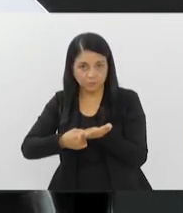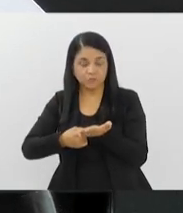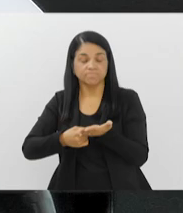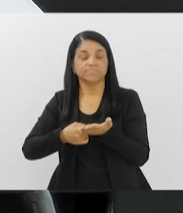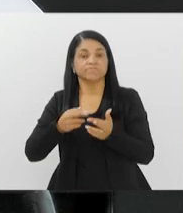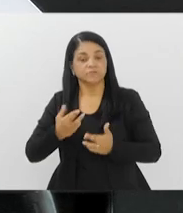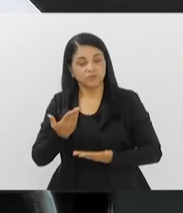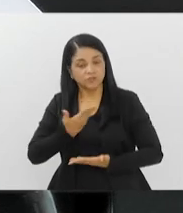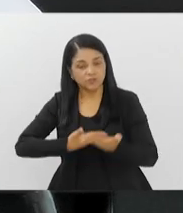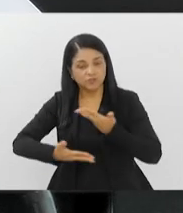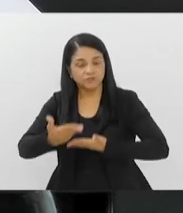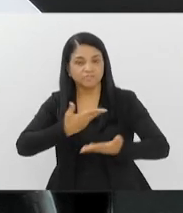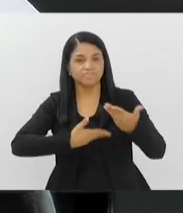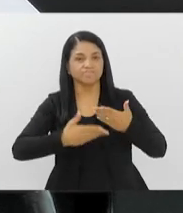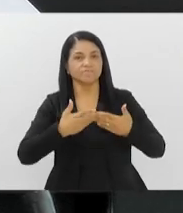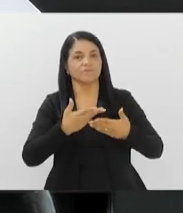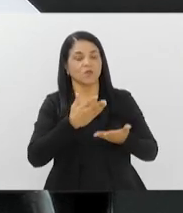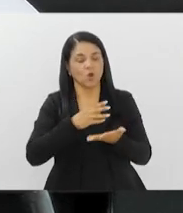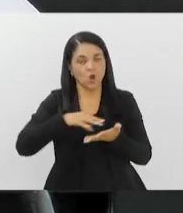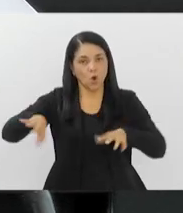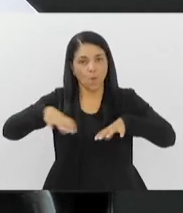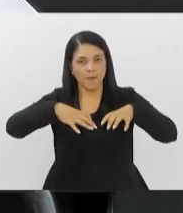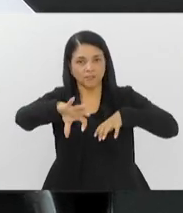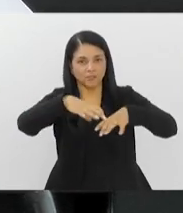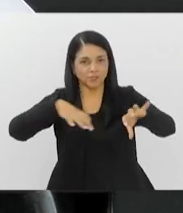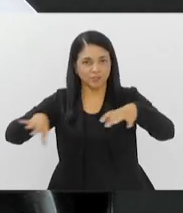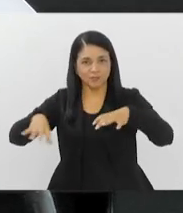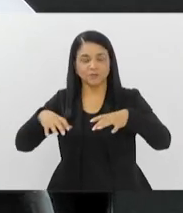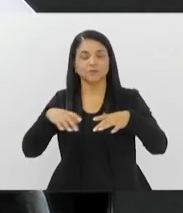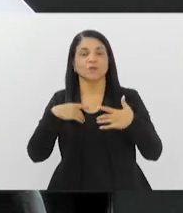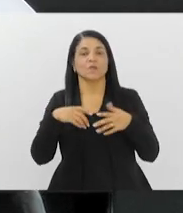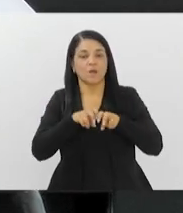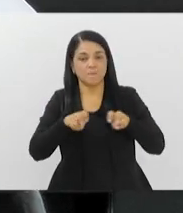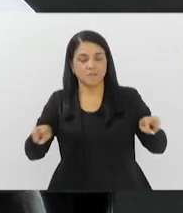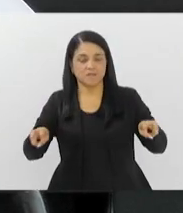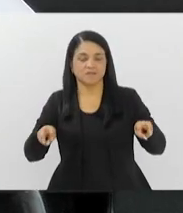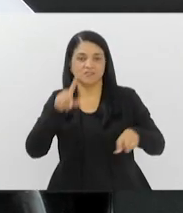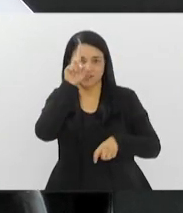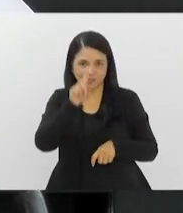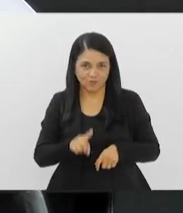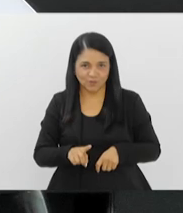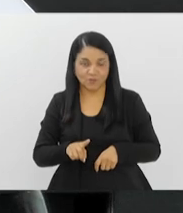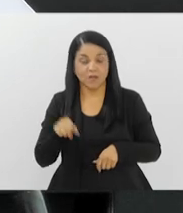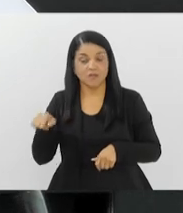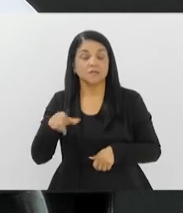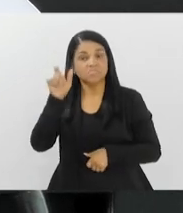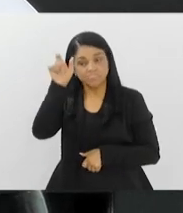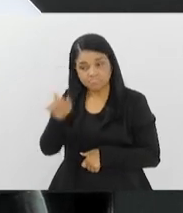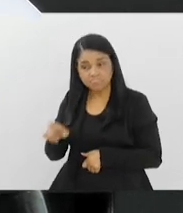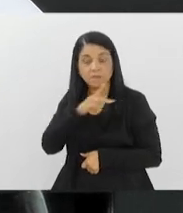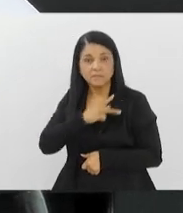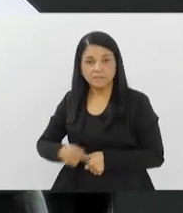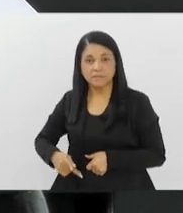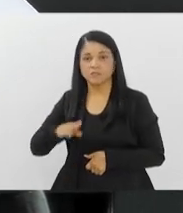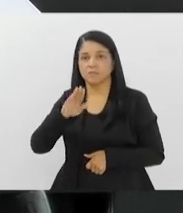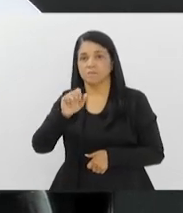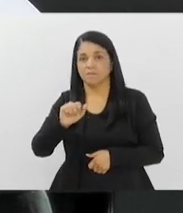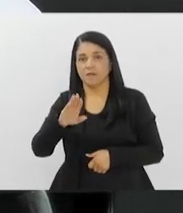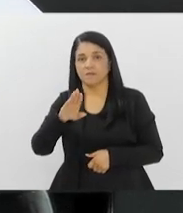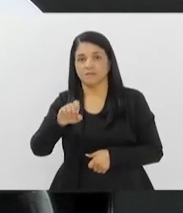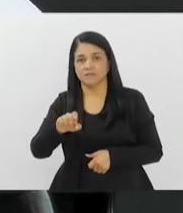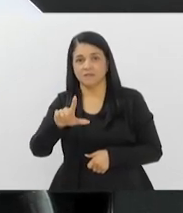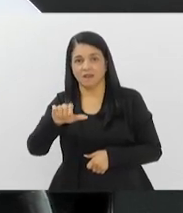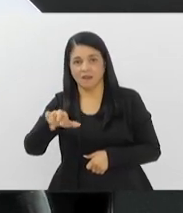o poder com os demais membros da mesa diretora. O presidente Bacelar traz esse perfil, ele divide esse poder,